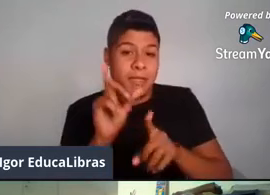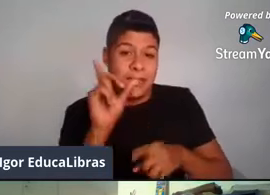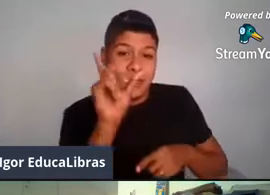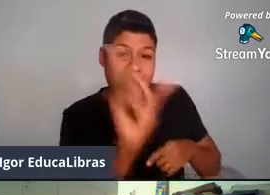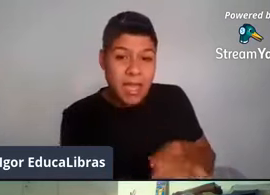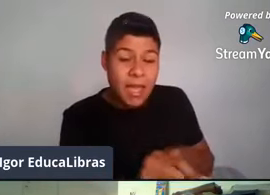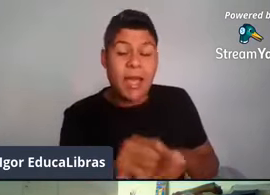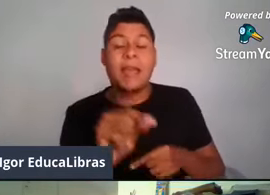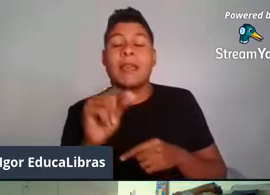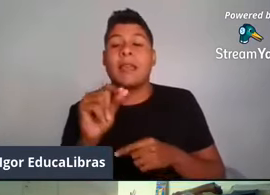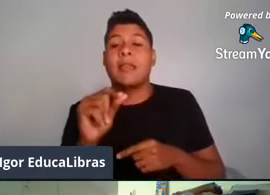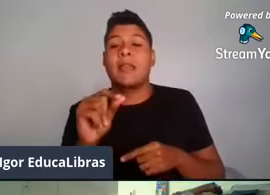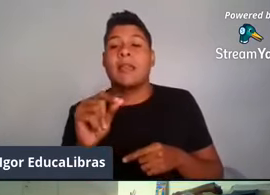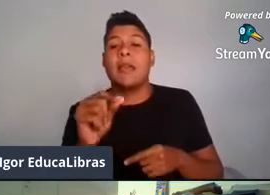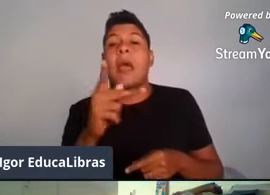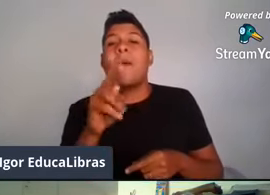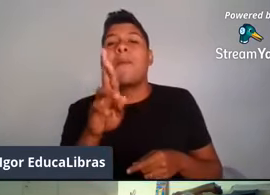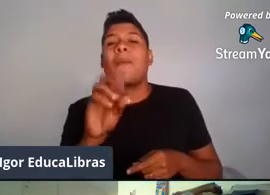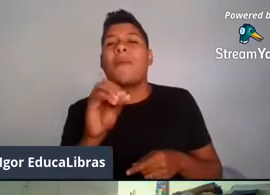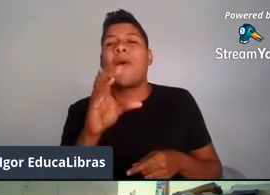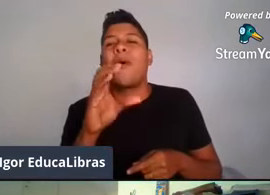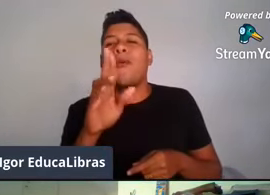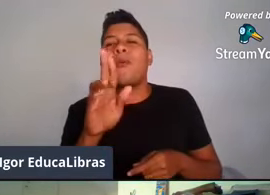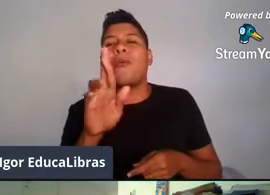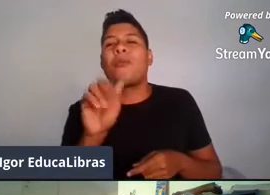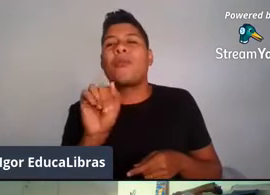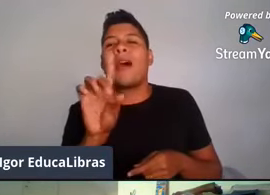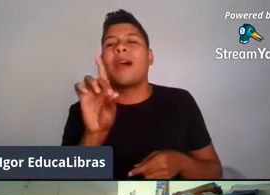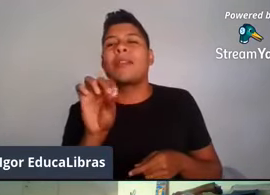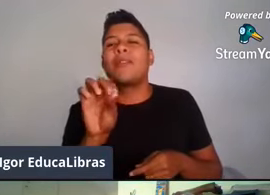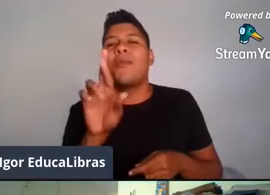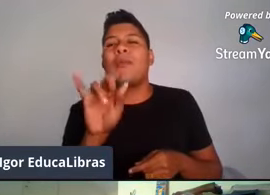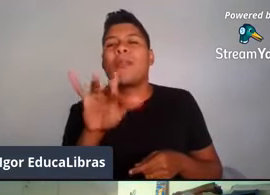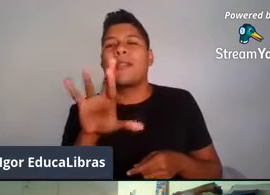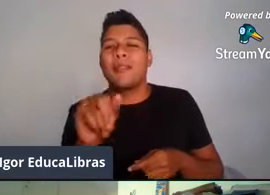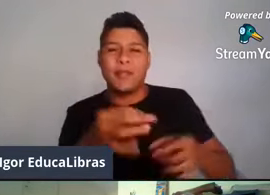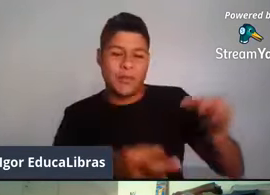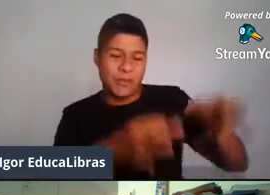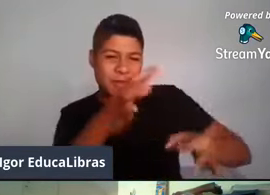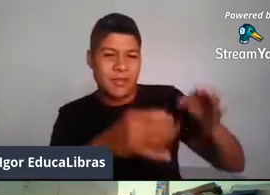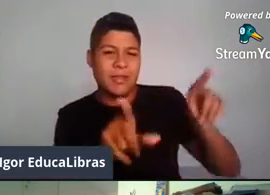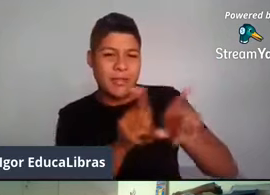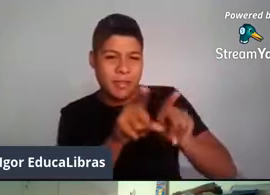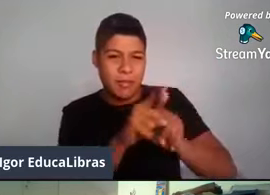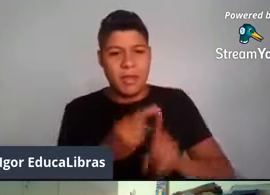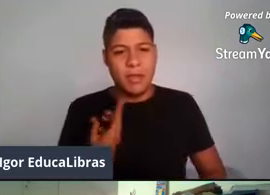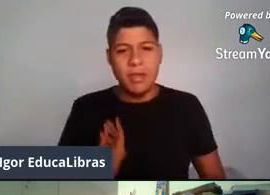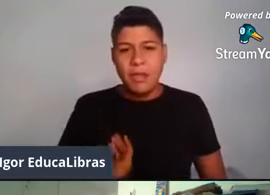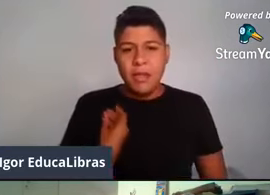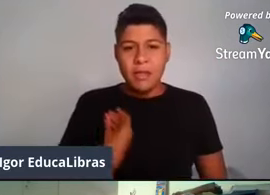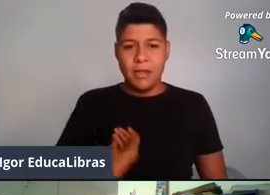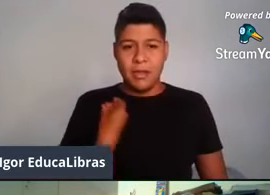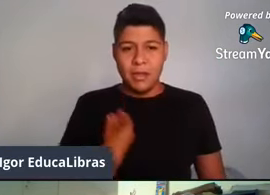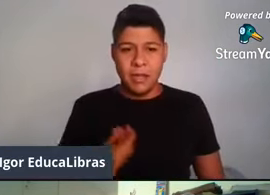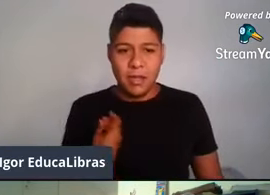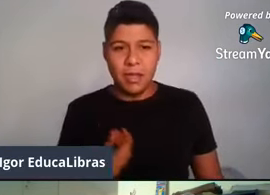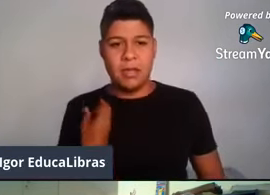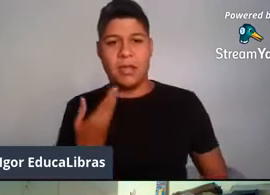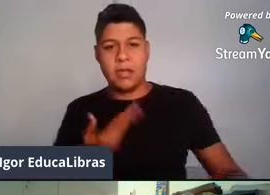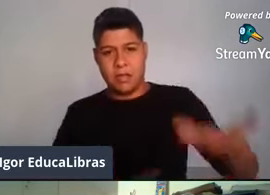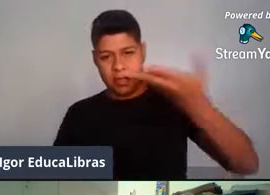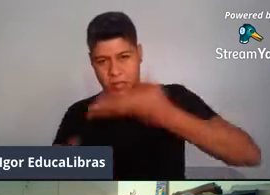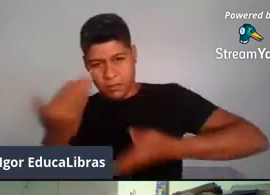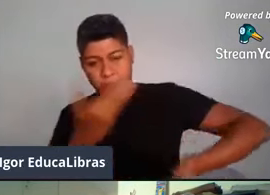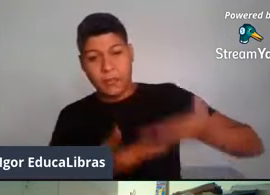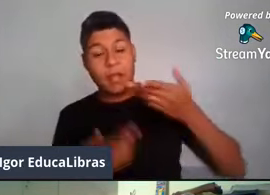fui para a Procuradoria de Justiça de Interesses Difusos, onde eu também fiquei informalmente incumbido de